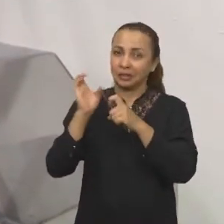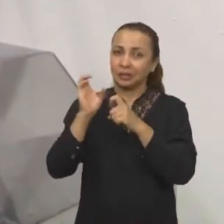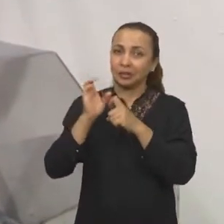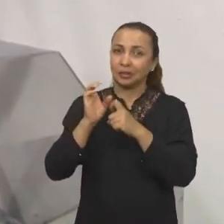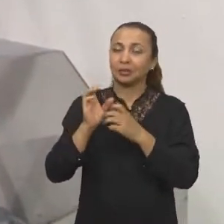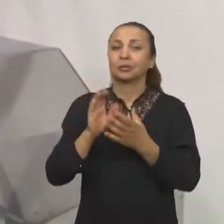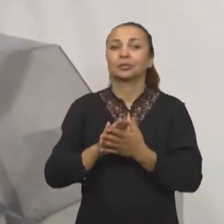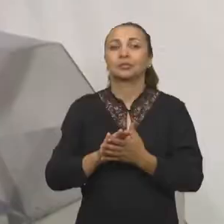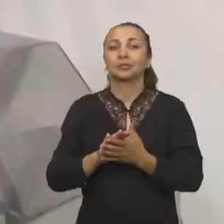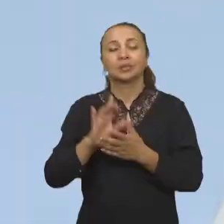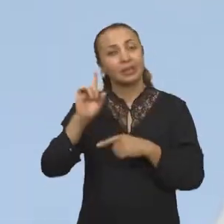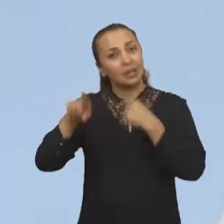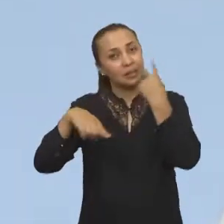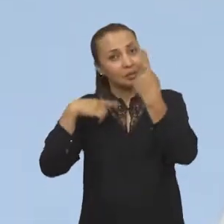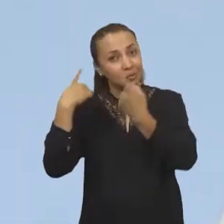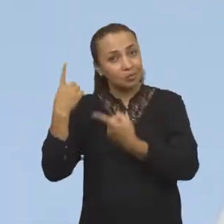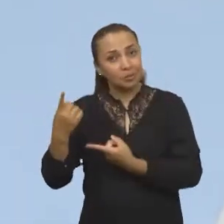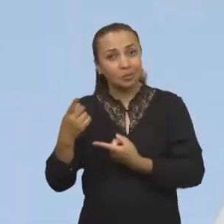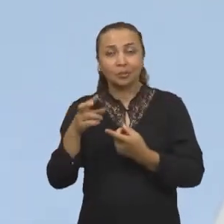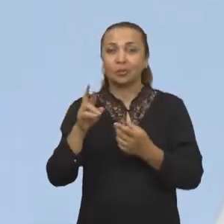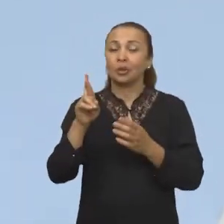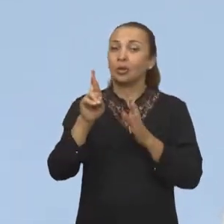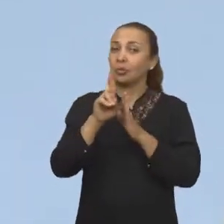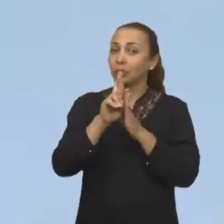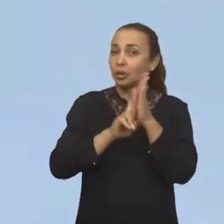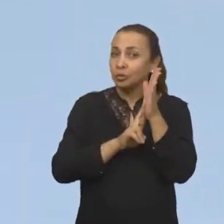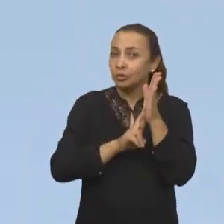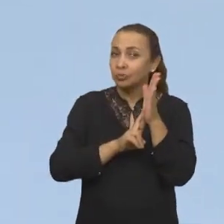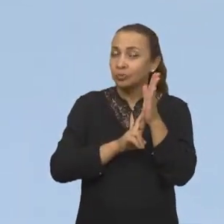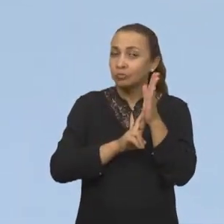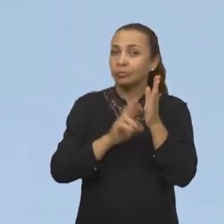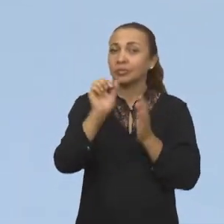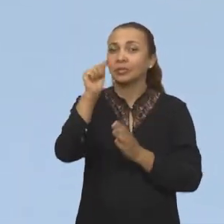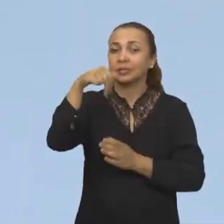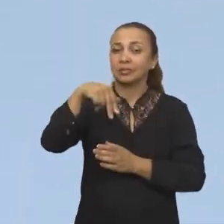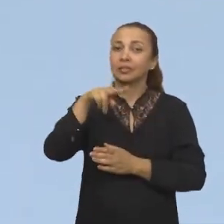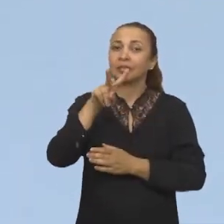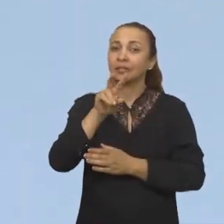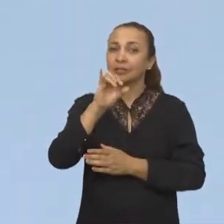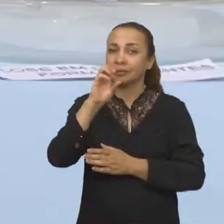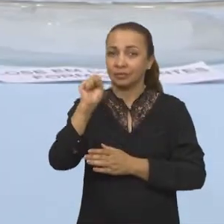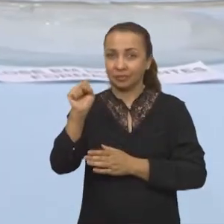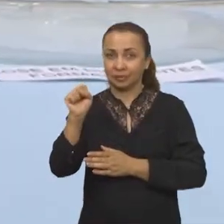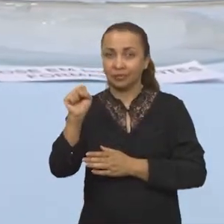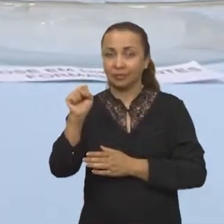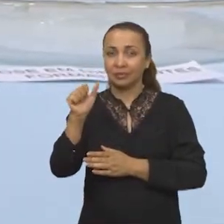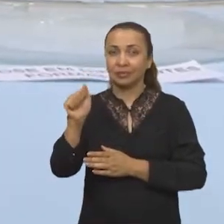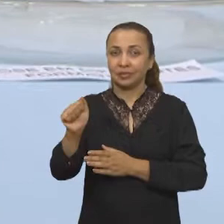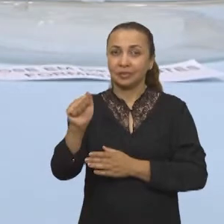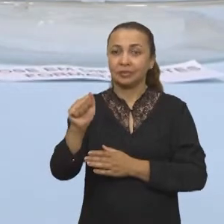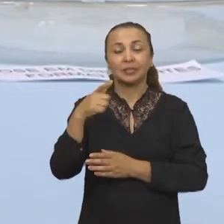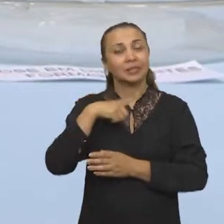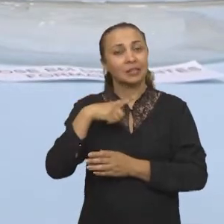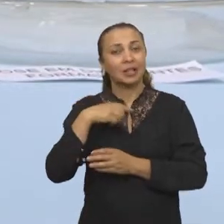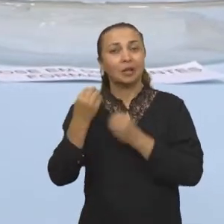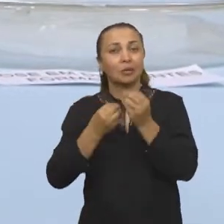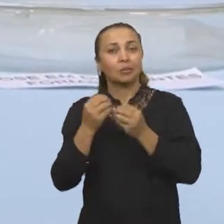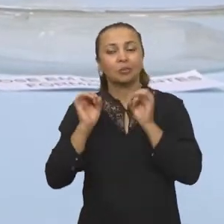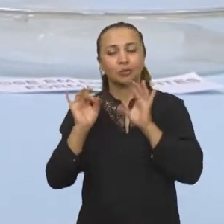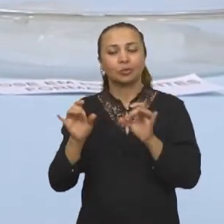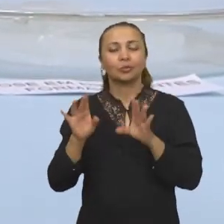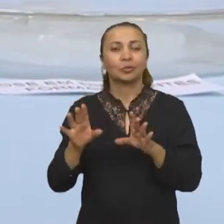clínicos e, consequentemente, o registro desse produto na Anvisa, que seria então a capacidade